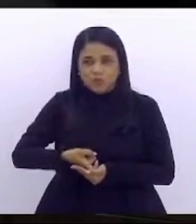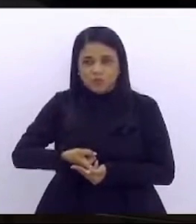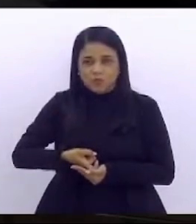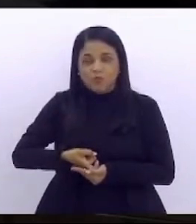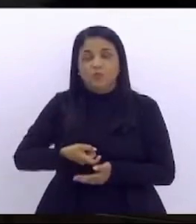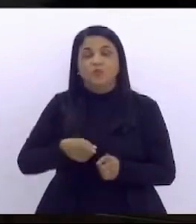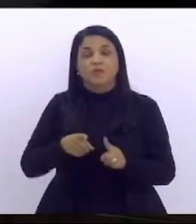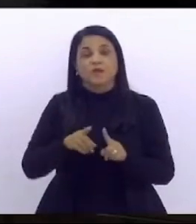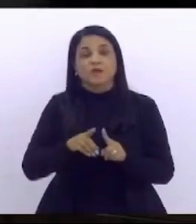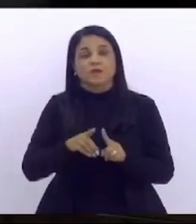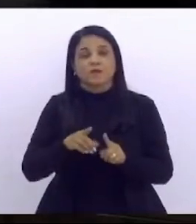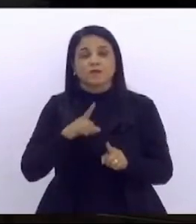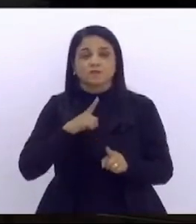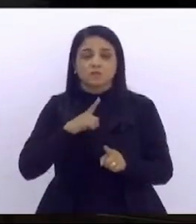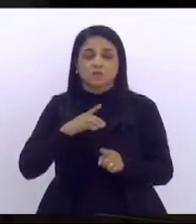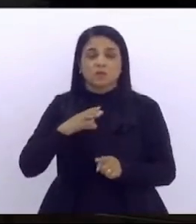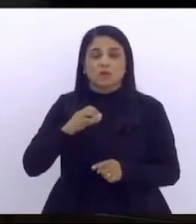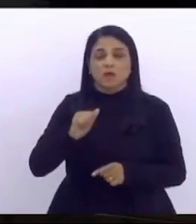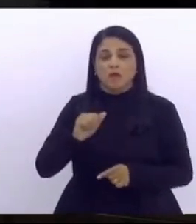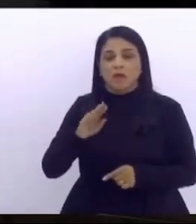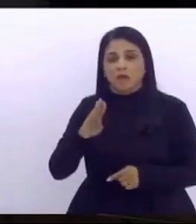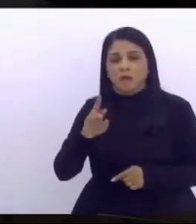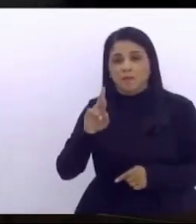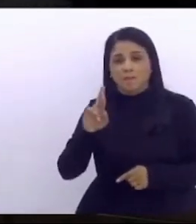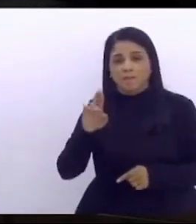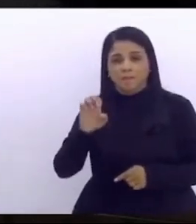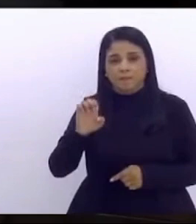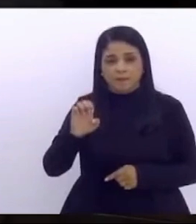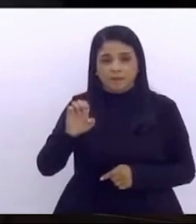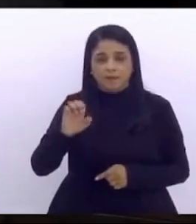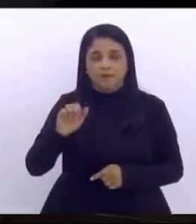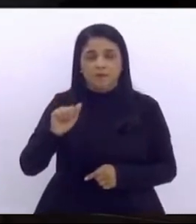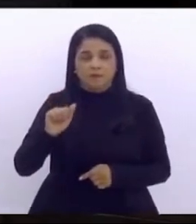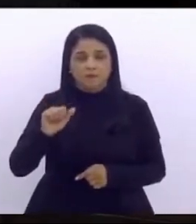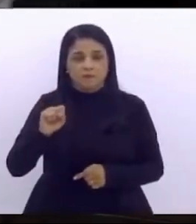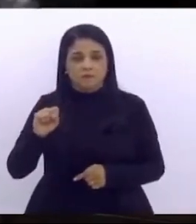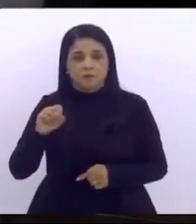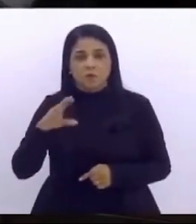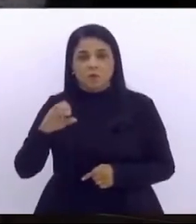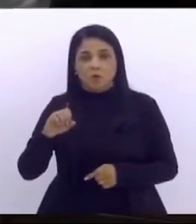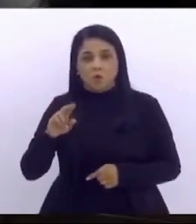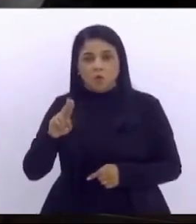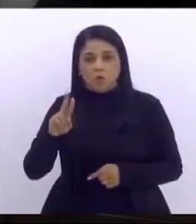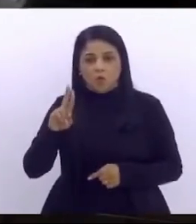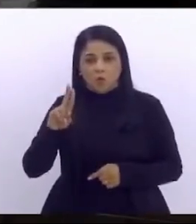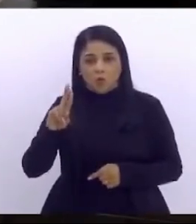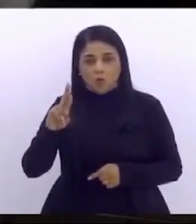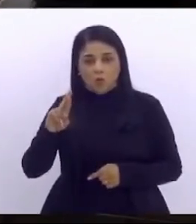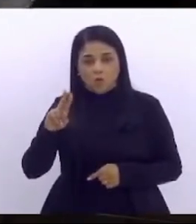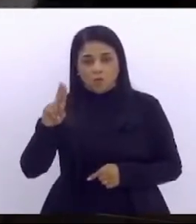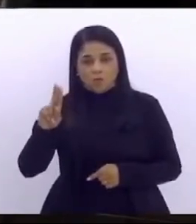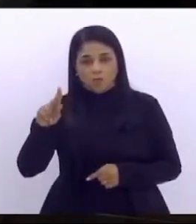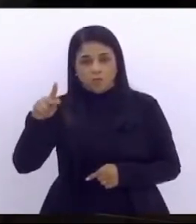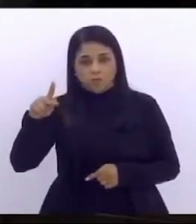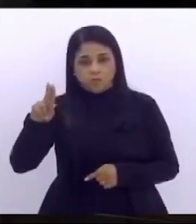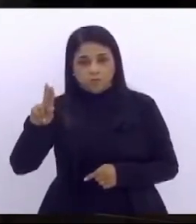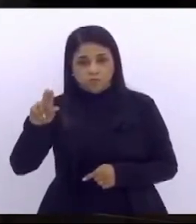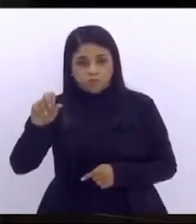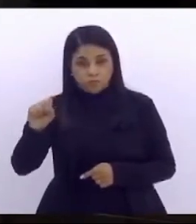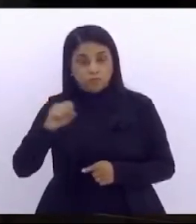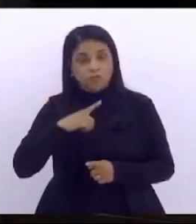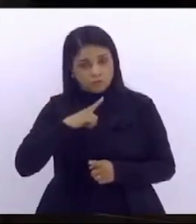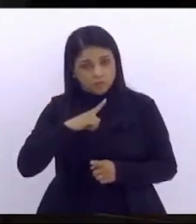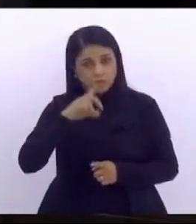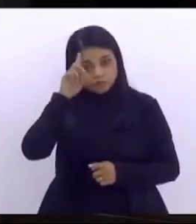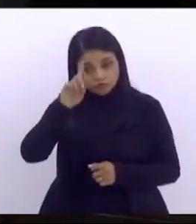tanto nesse habeas corpus quanto na ADPF, né, se aceita que existe um bem jurídico que é o nascituro.